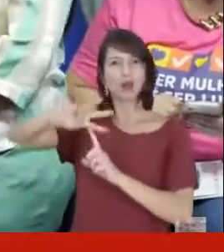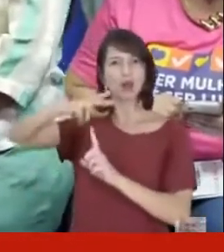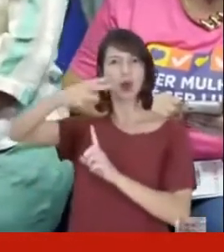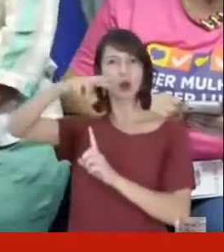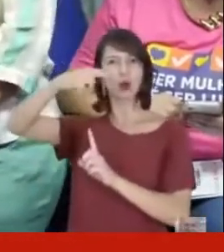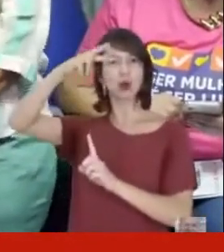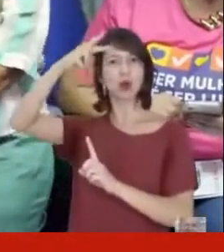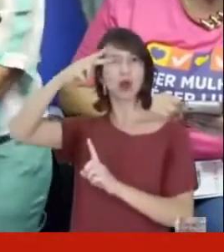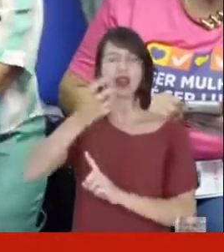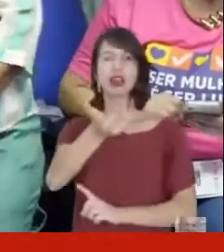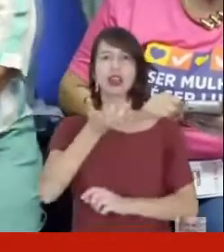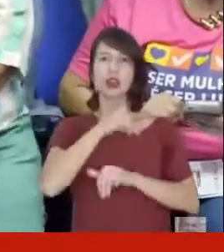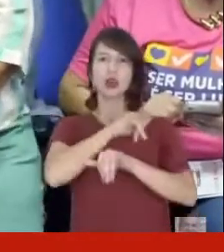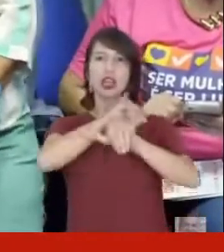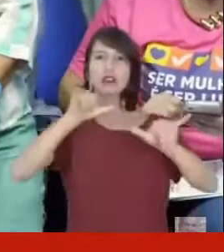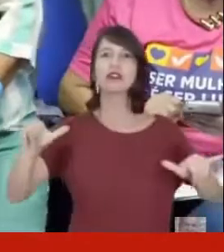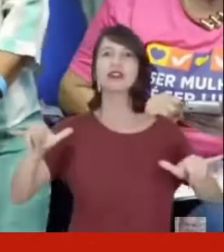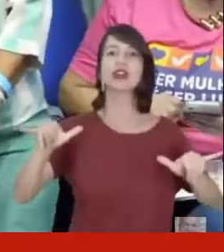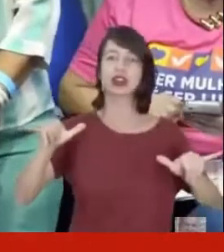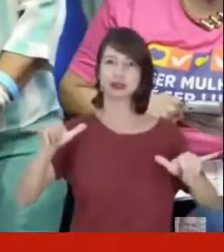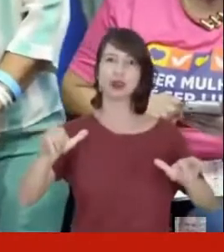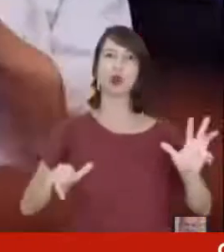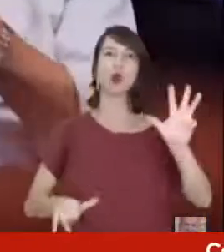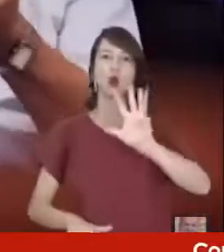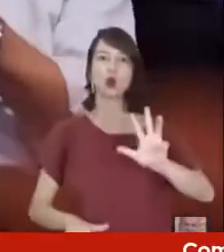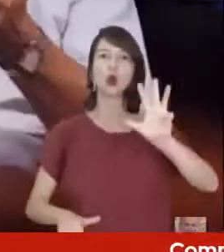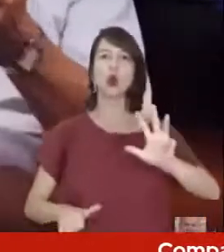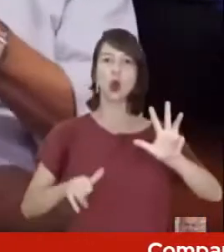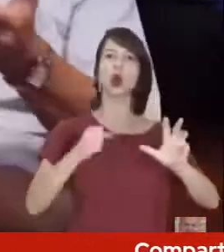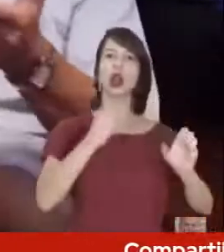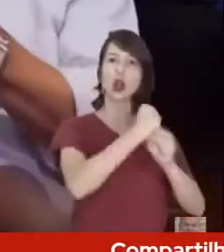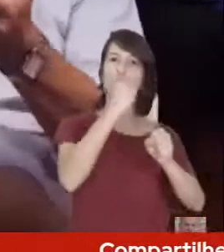construiu 5 milhões de moradias.